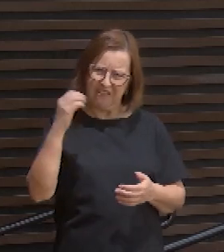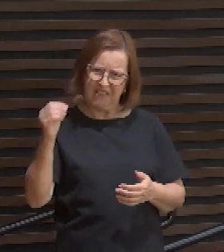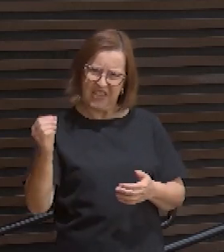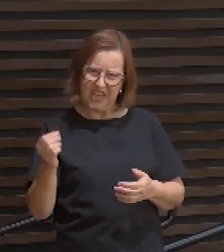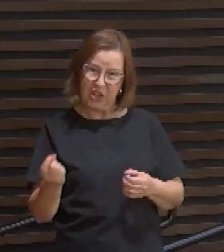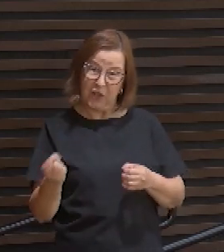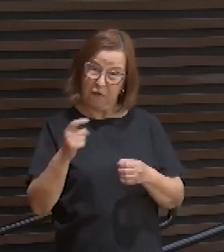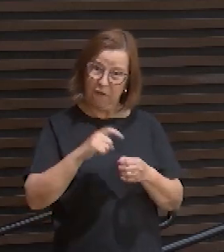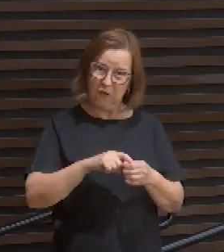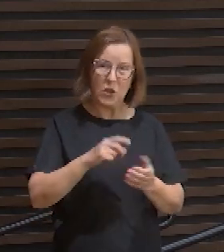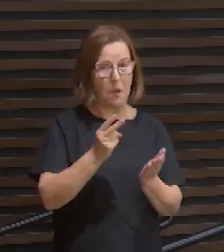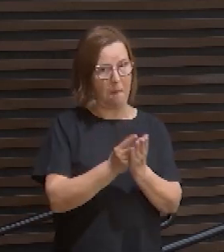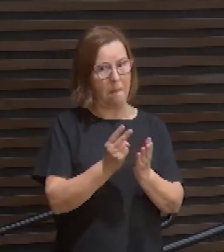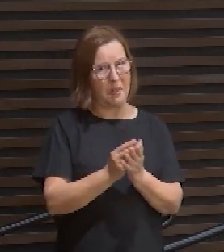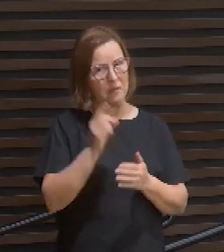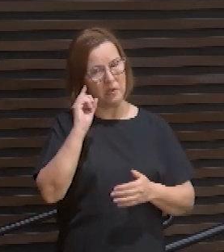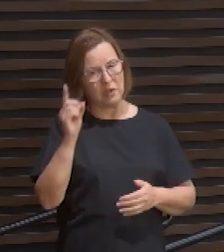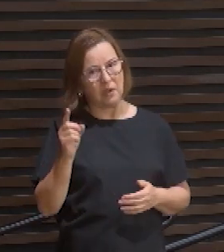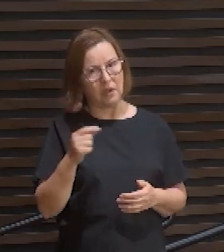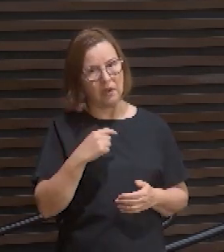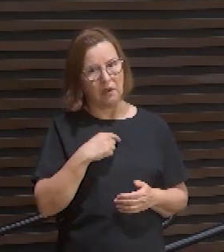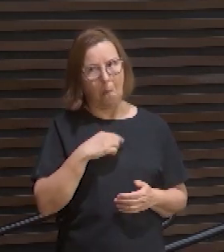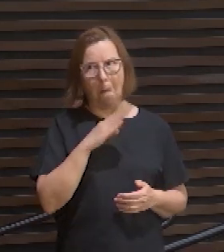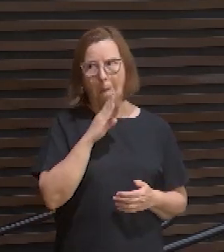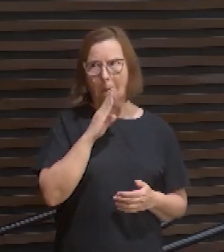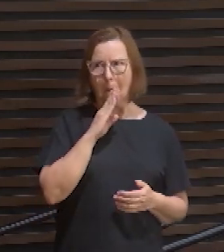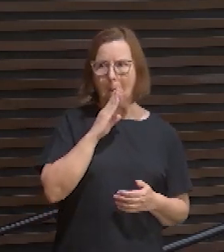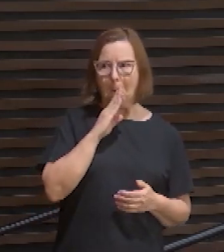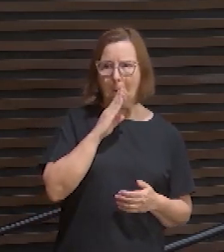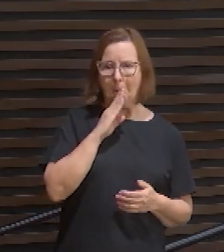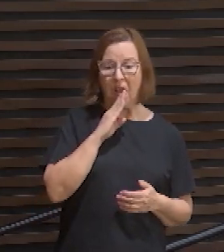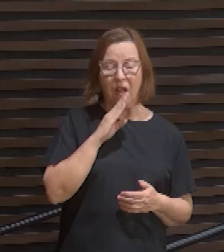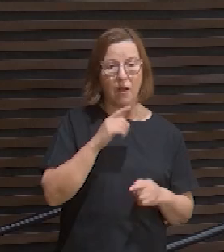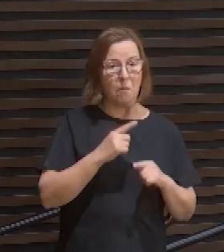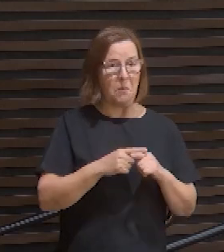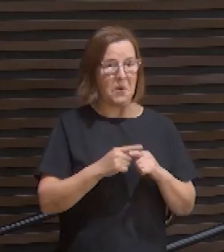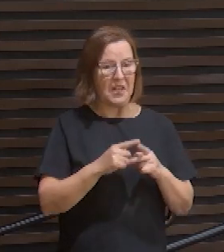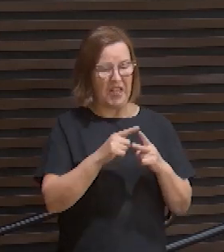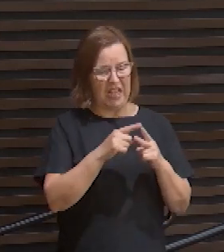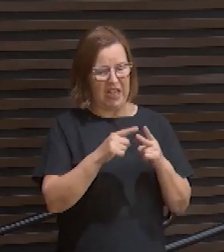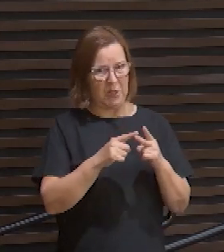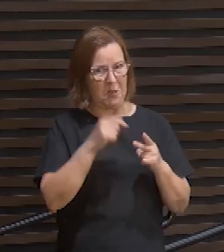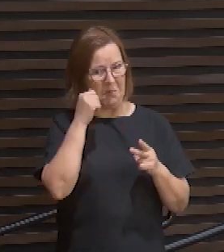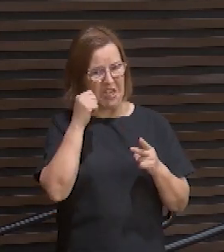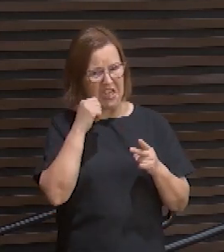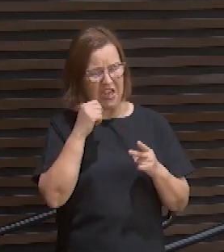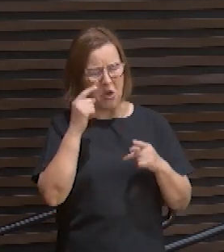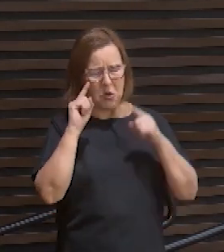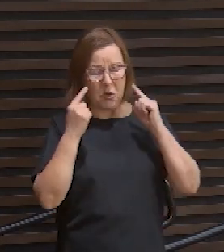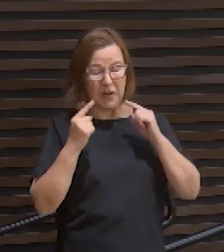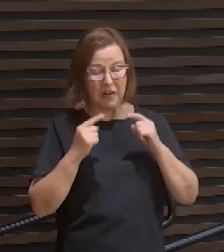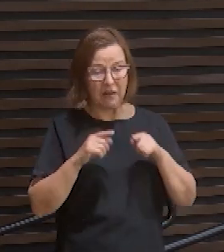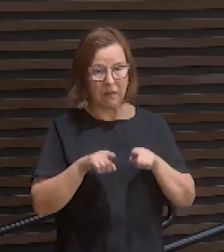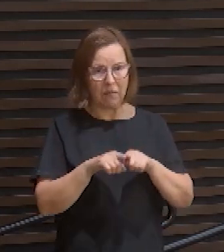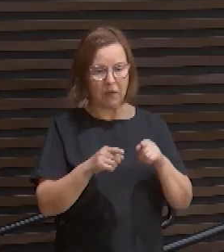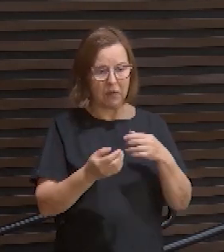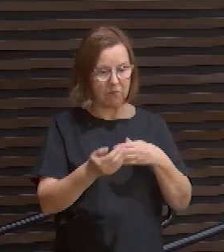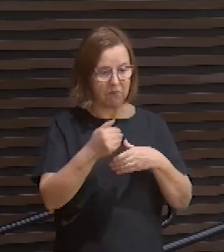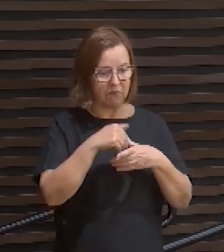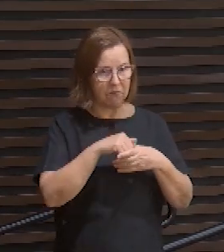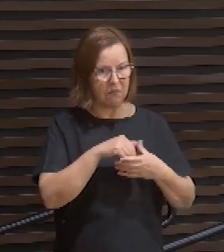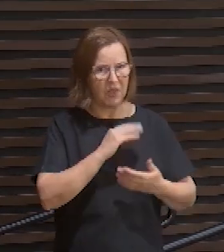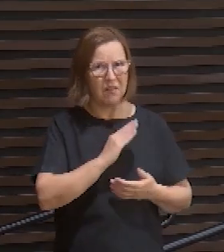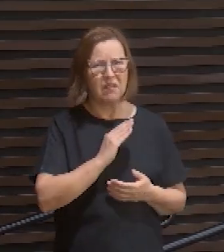E eu não comentei nada com as crianças, porque já estavam chorosas, mas eu guardei aquilo no meu coração, e eu fiquei